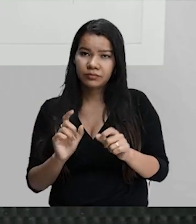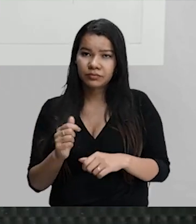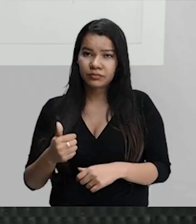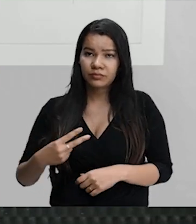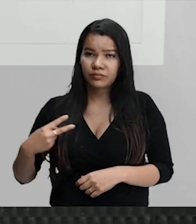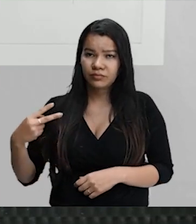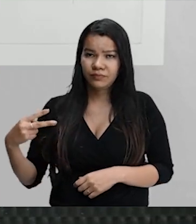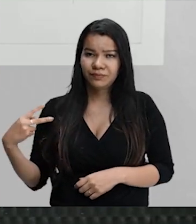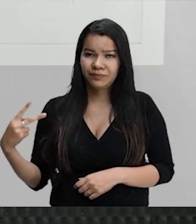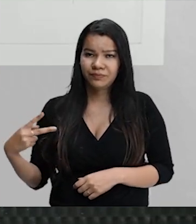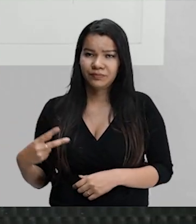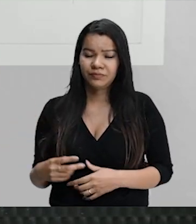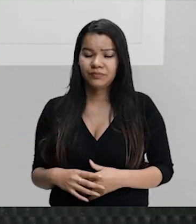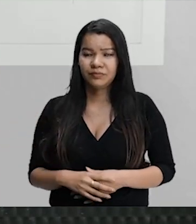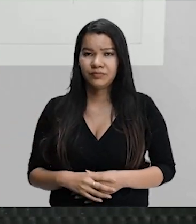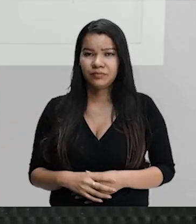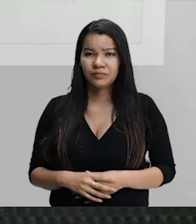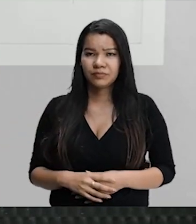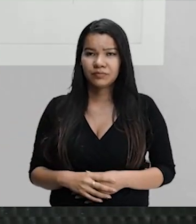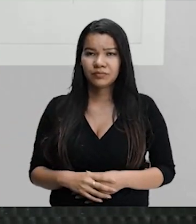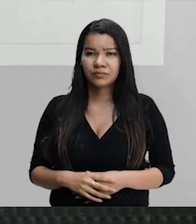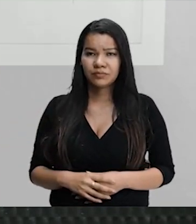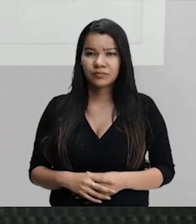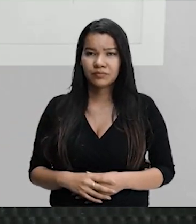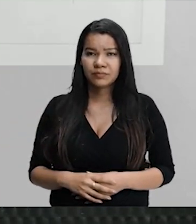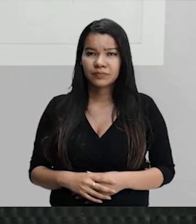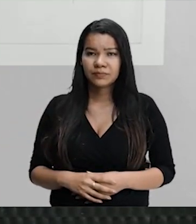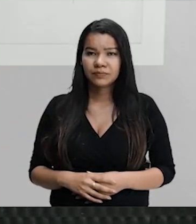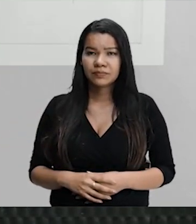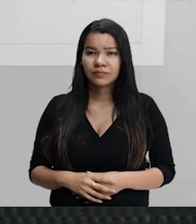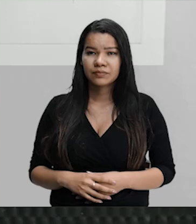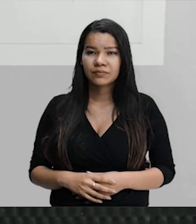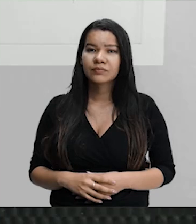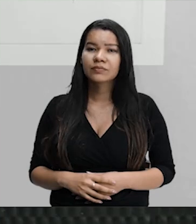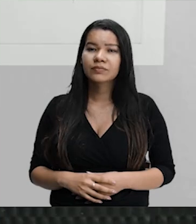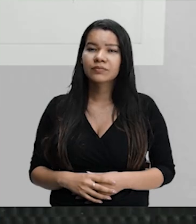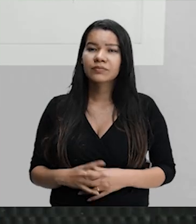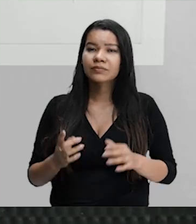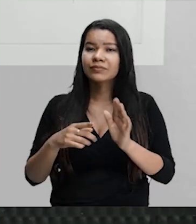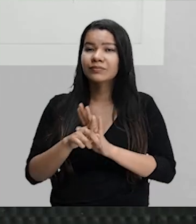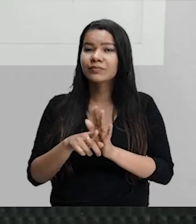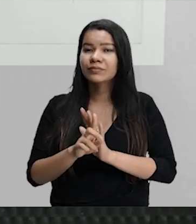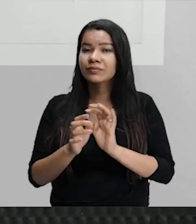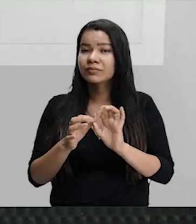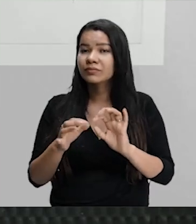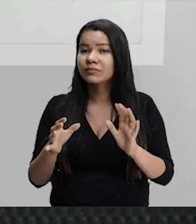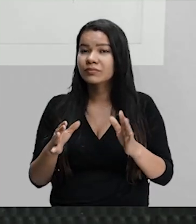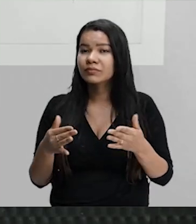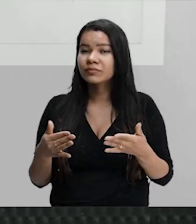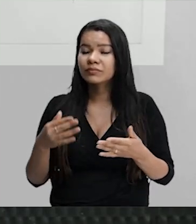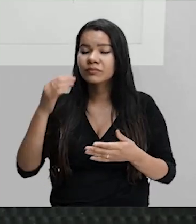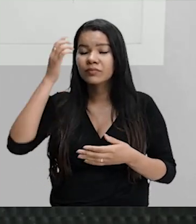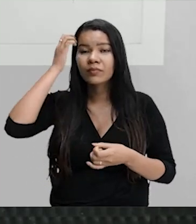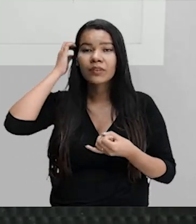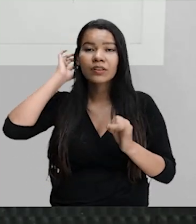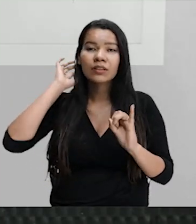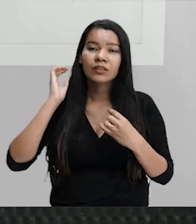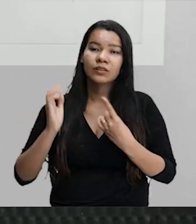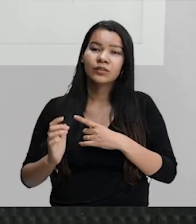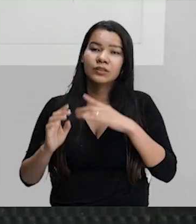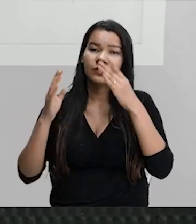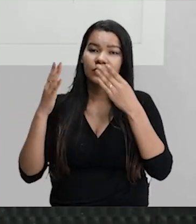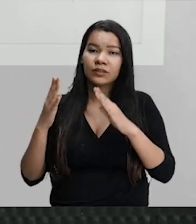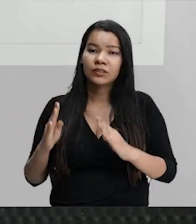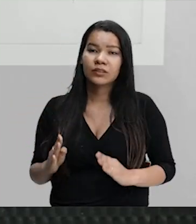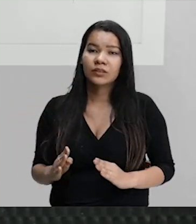Certo? Prótons são partículas positivas. Aí a pergunta que fica é o seguinte. Se a gente olhar lá para o